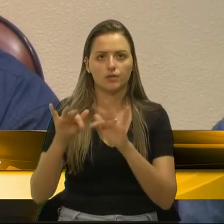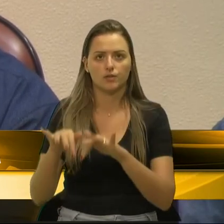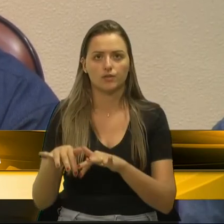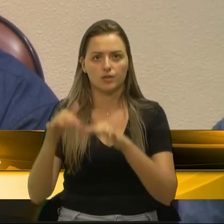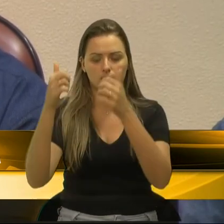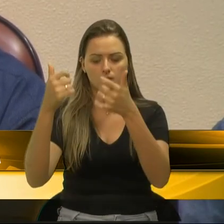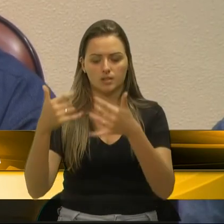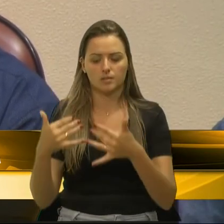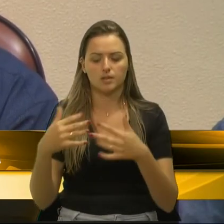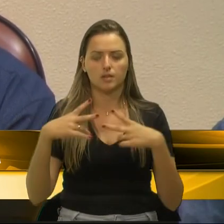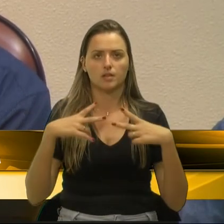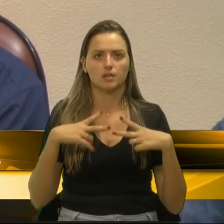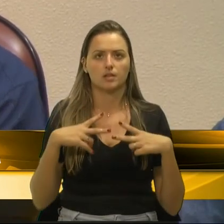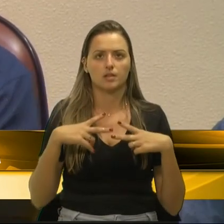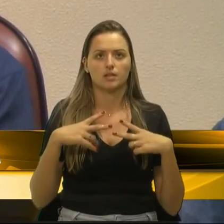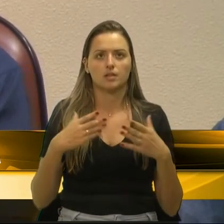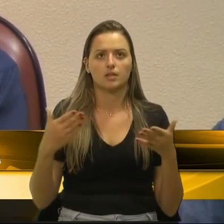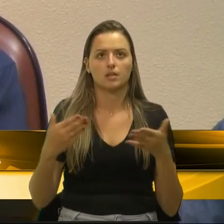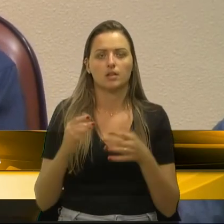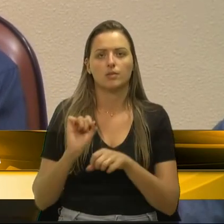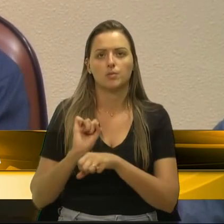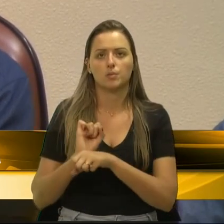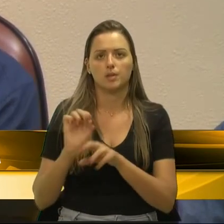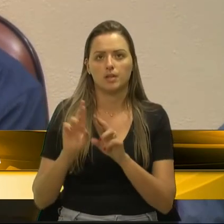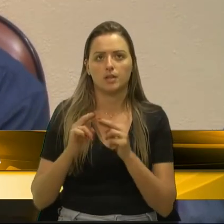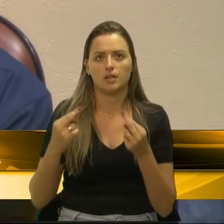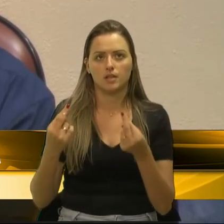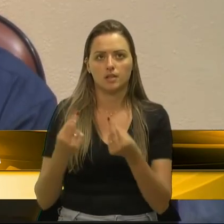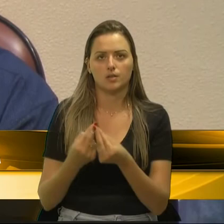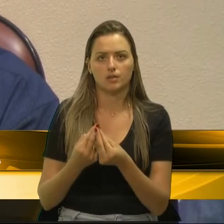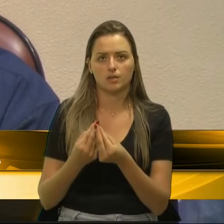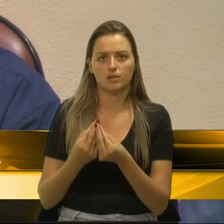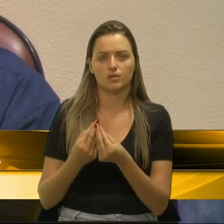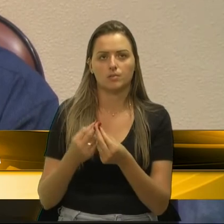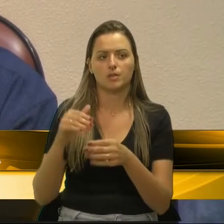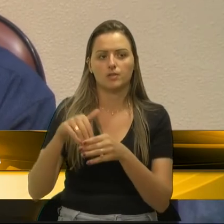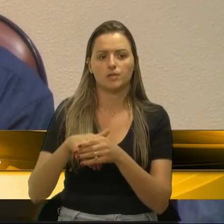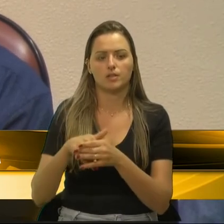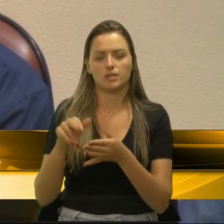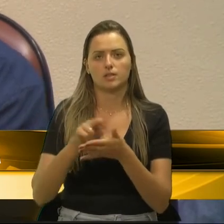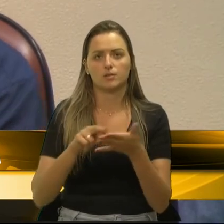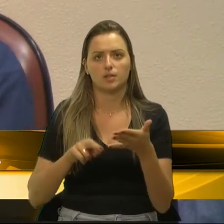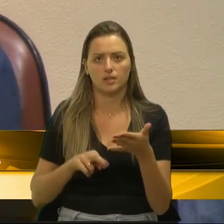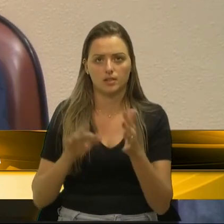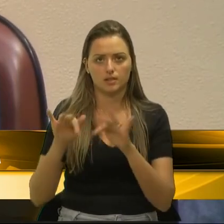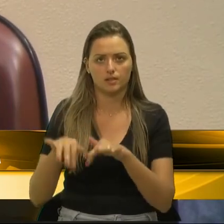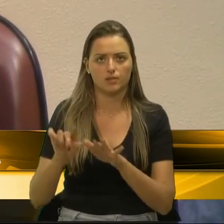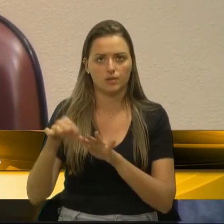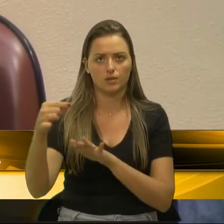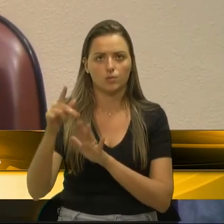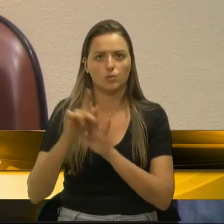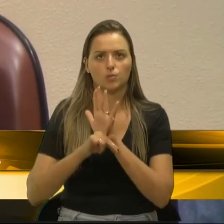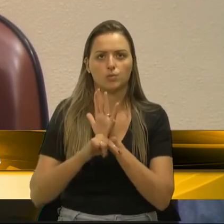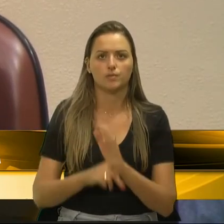o espaço do pequeno expediente, nós vamos suspender a sessão então para a votação da redação final.